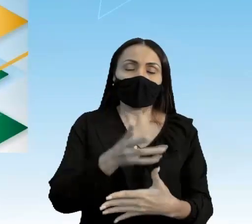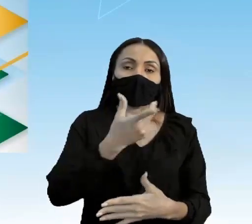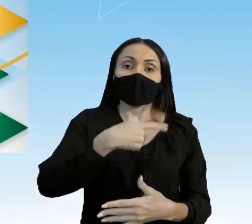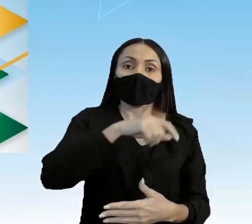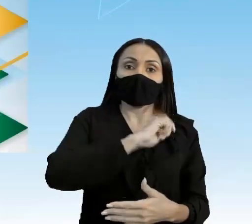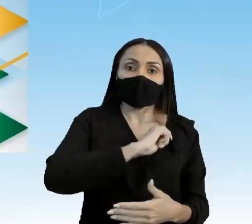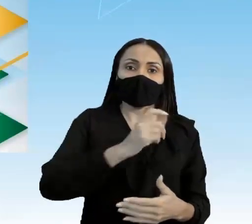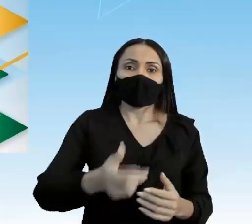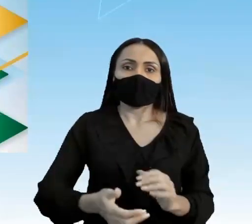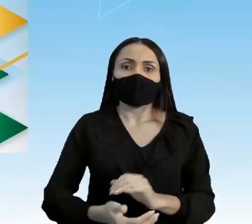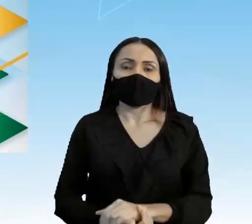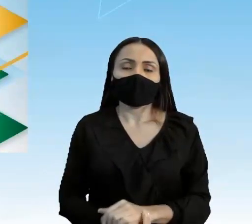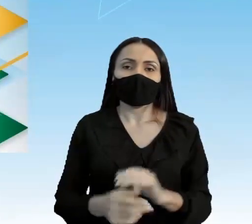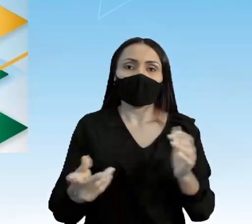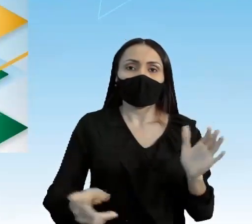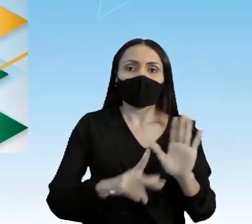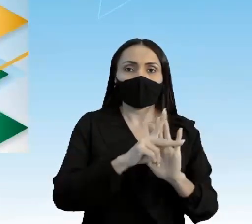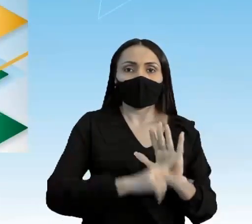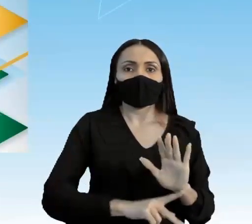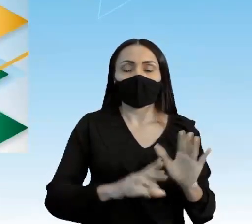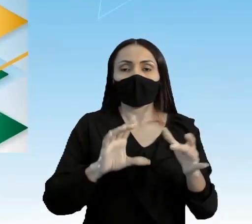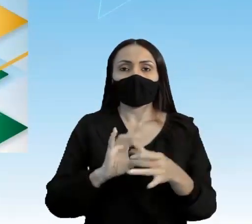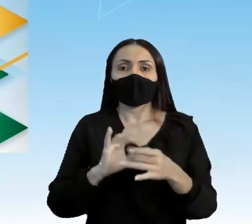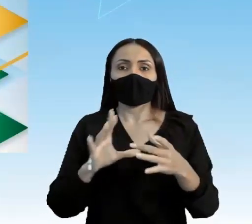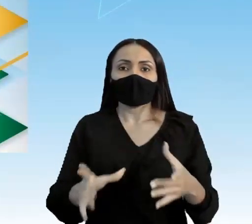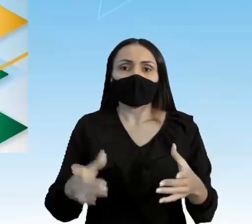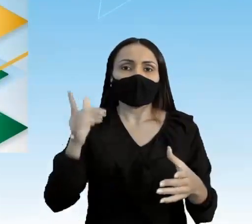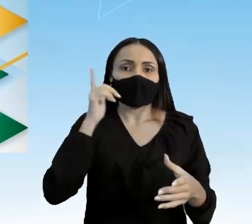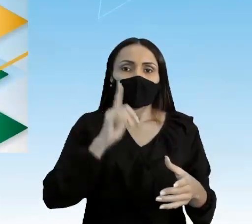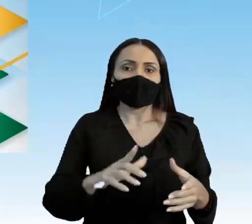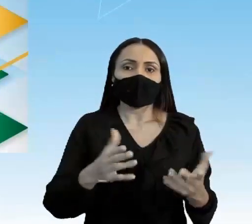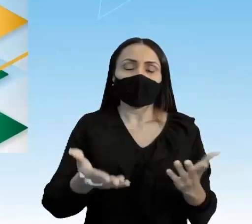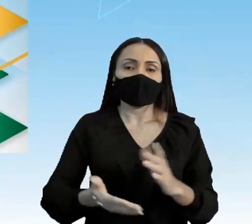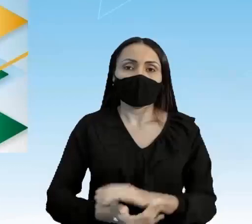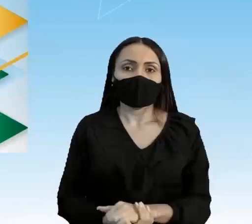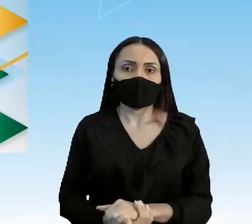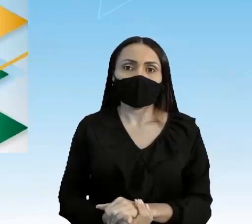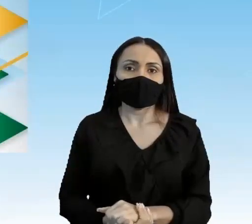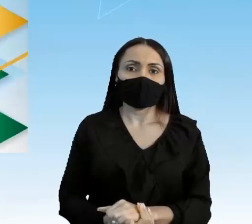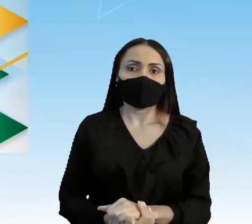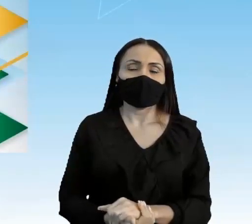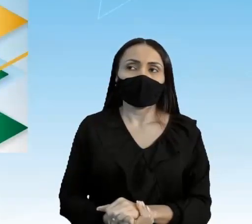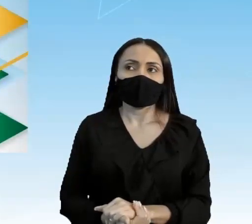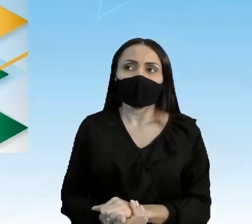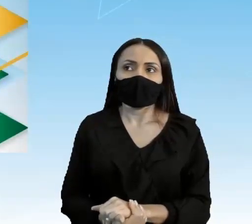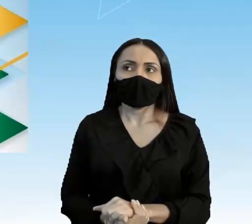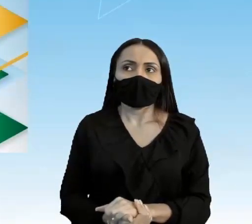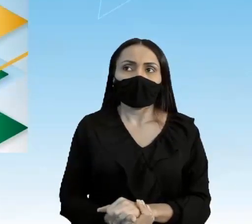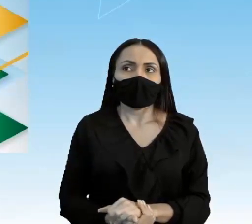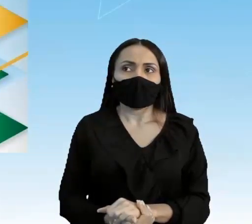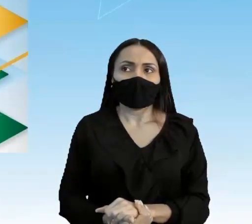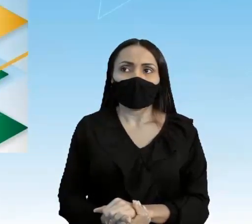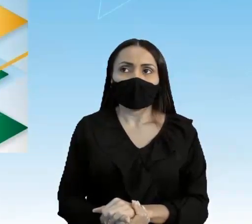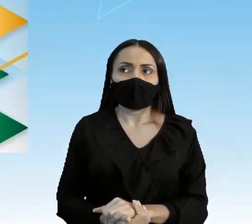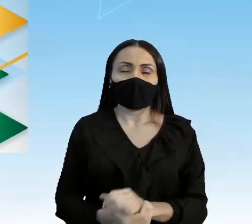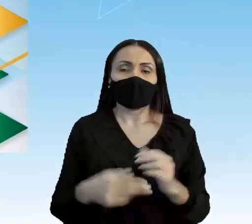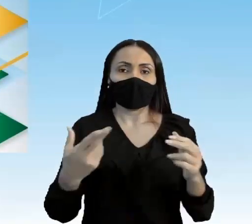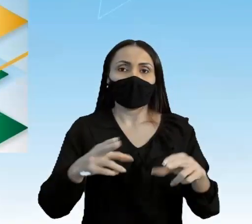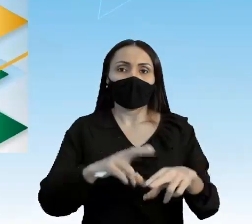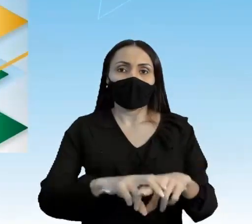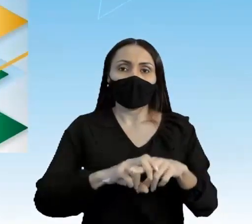Espanhola, o projeto de independência que venceu foi o das elites crioulas. Por isso,